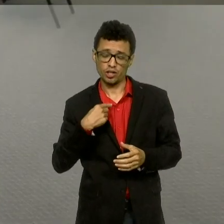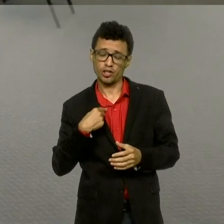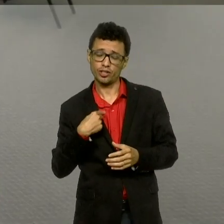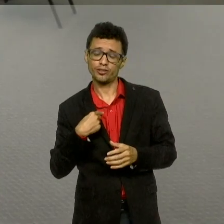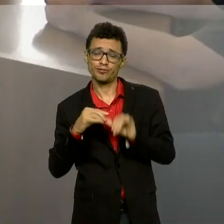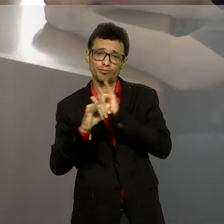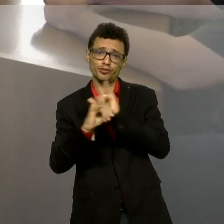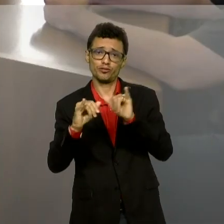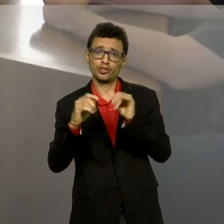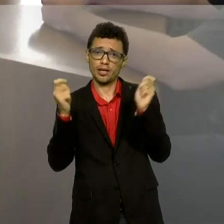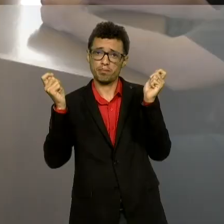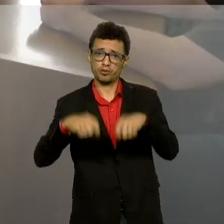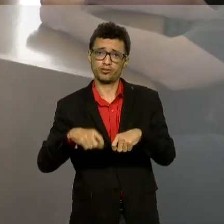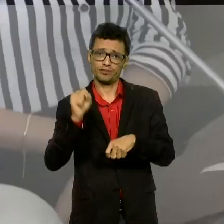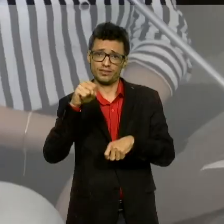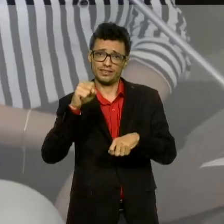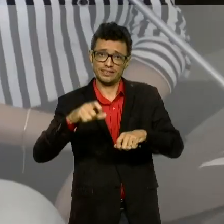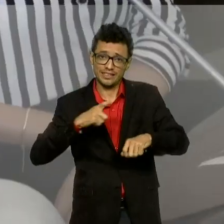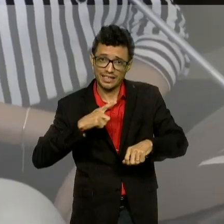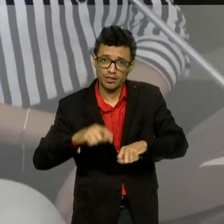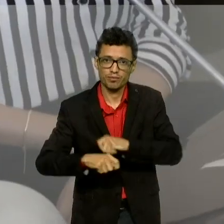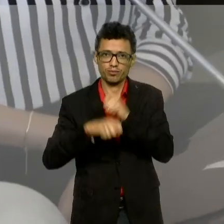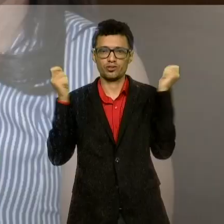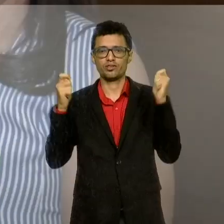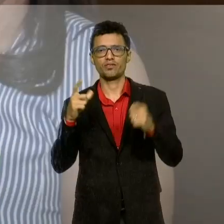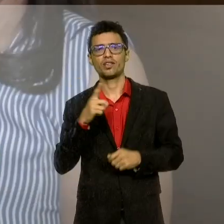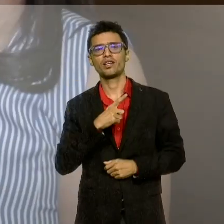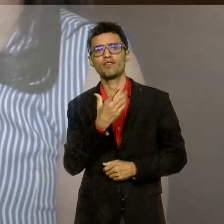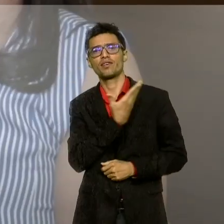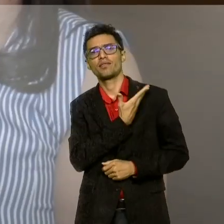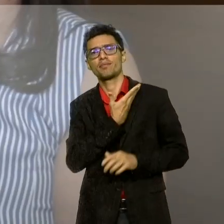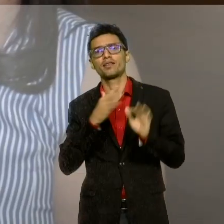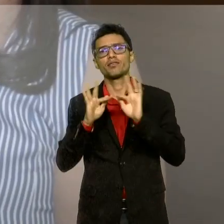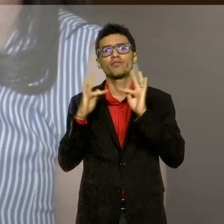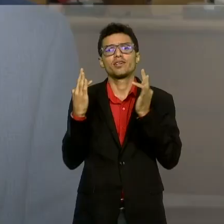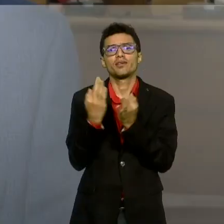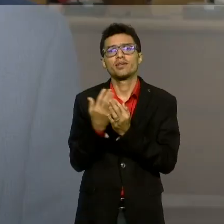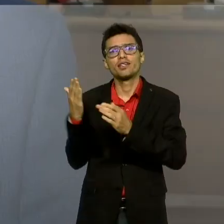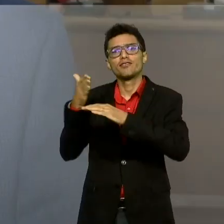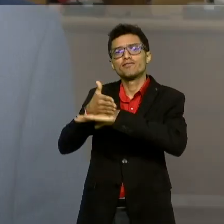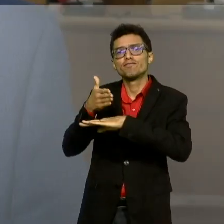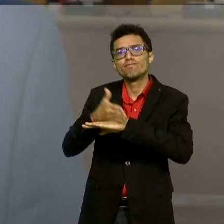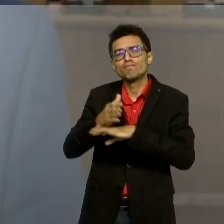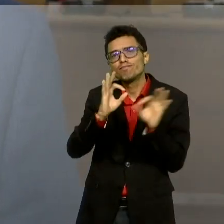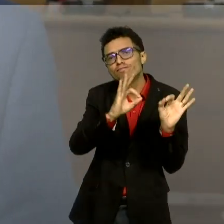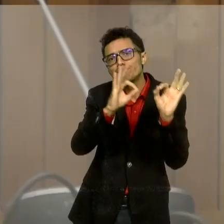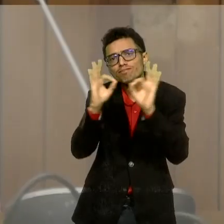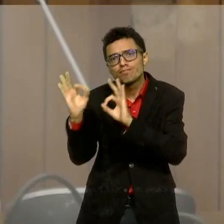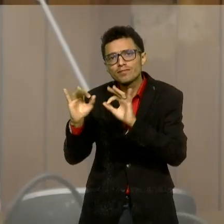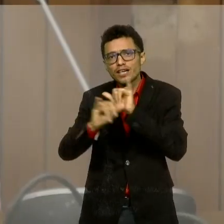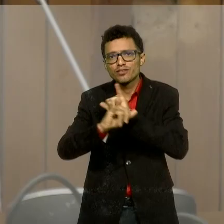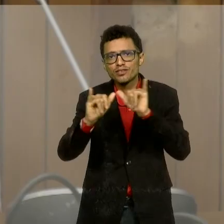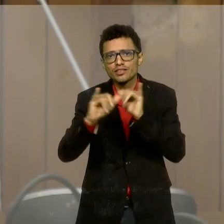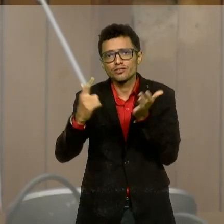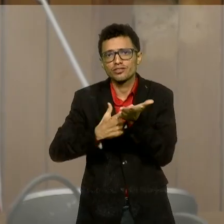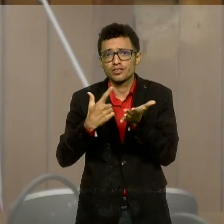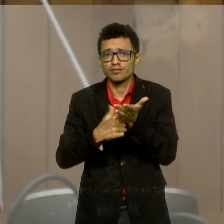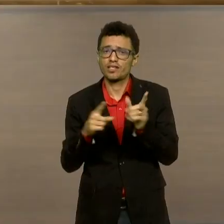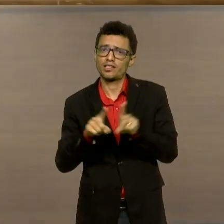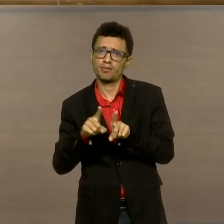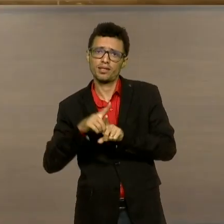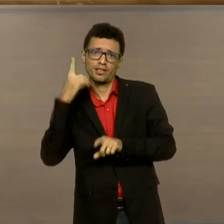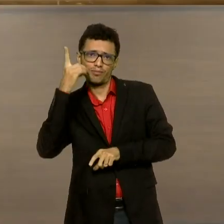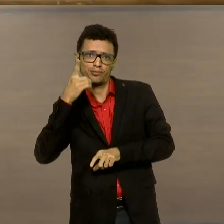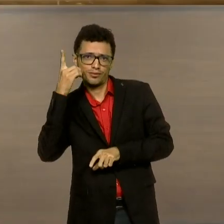lançamento da obra contou com a presença de parentes e amigos que acompanharam o processo deputados estaduais também prestigiaram um